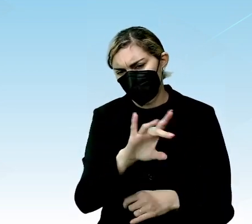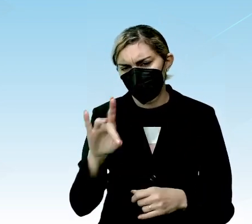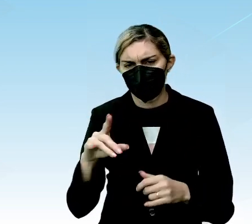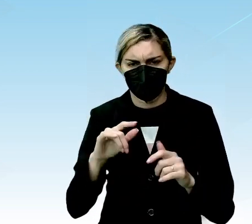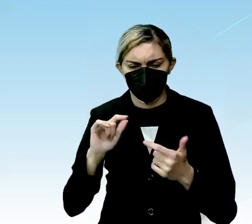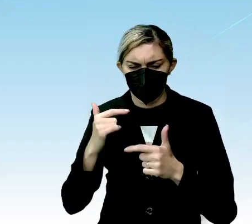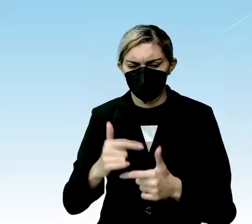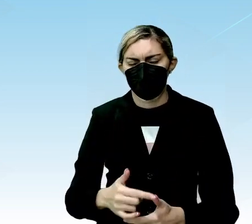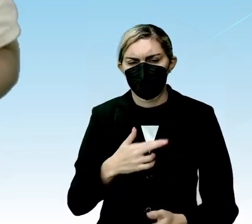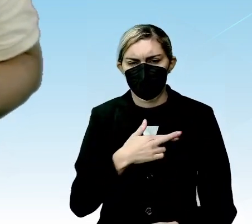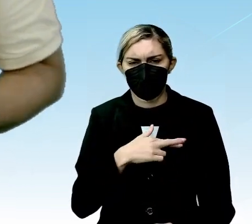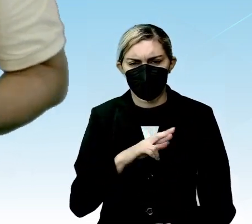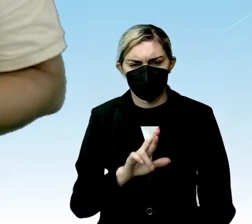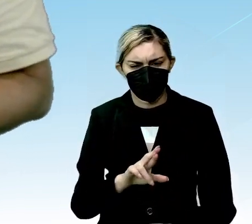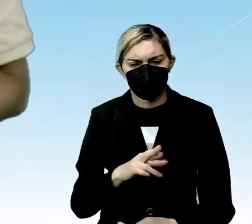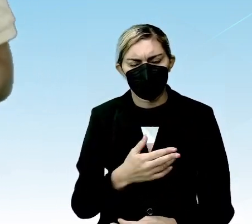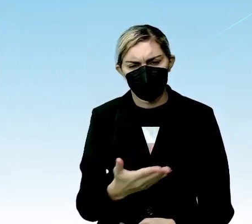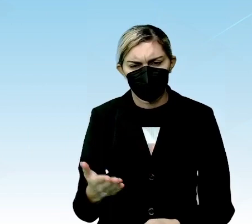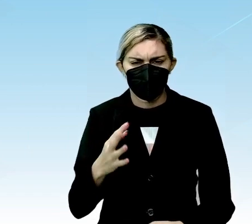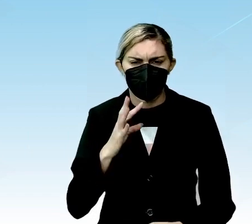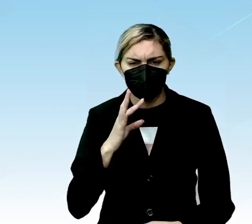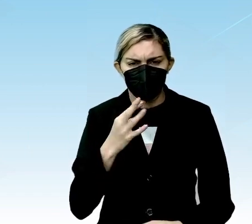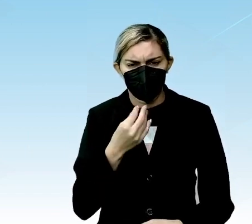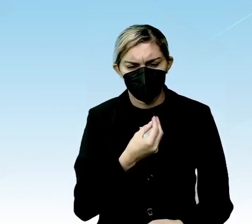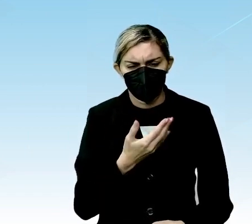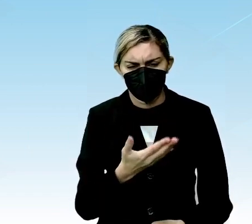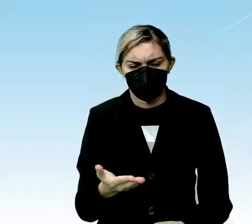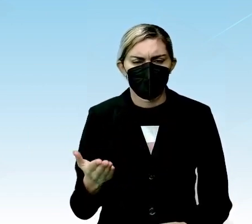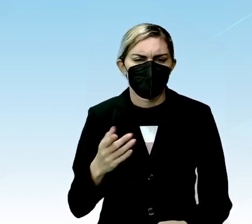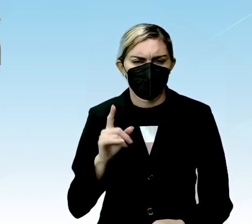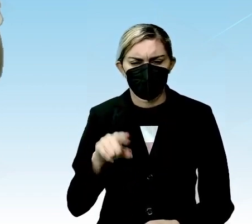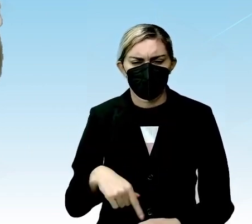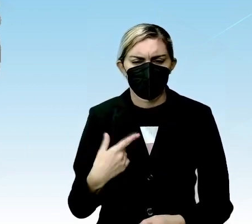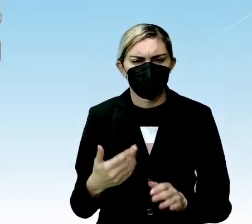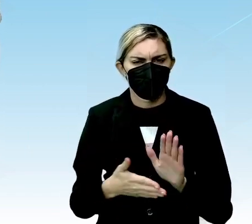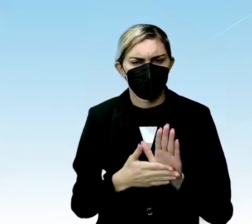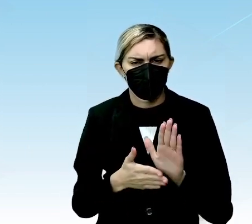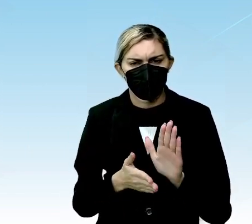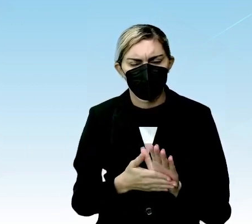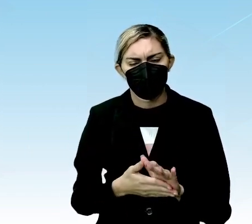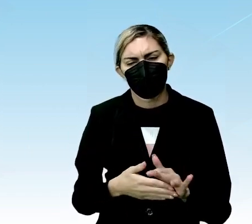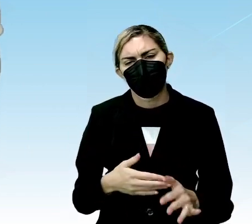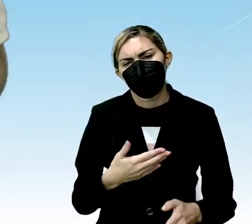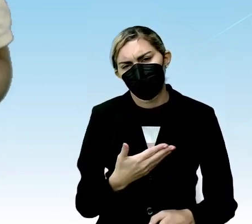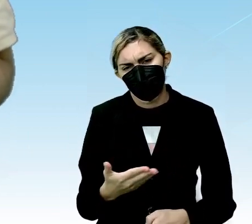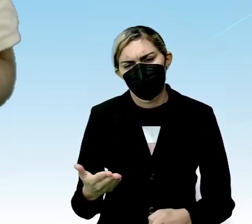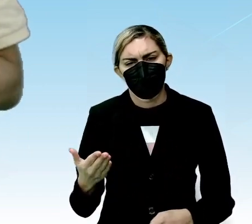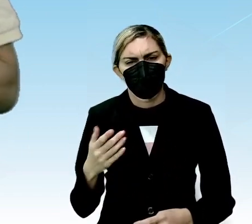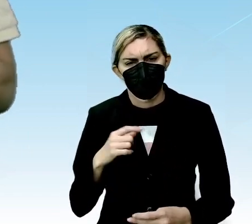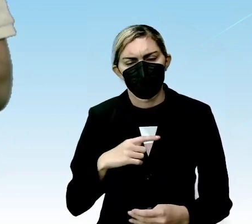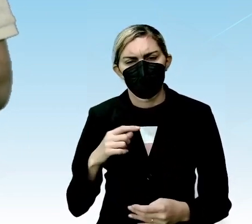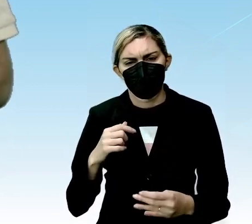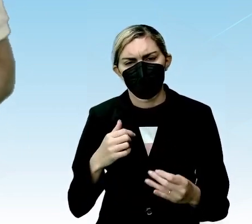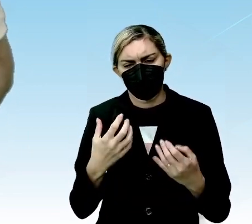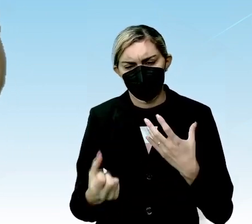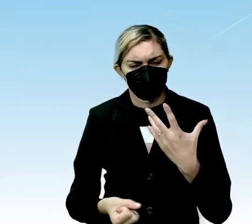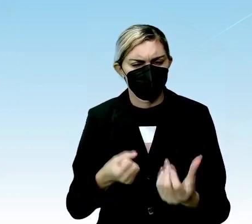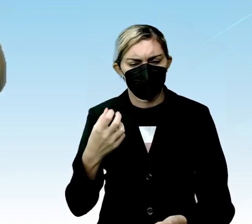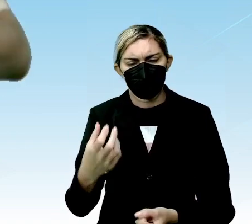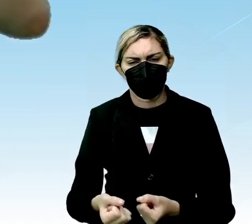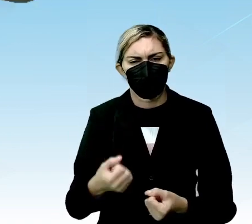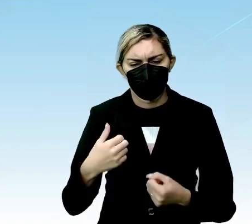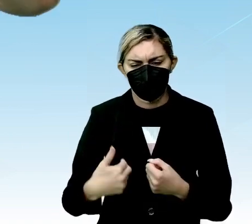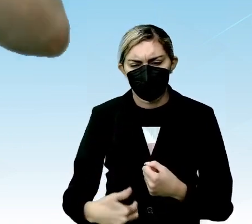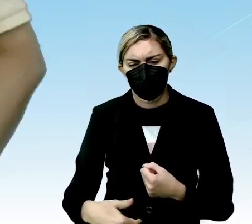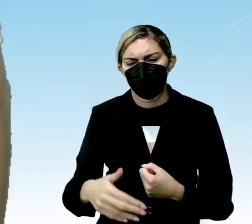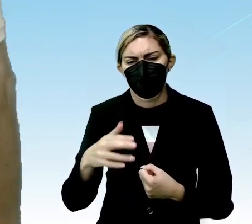tradição religiosa, e conhecer aquilo que ela se pauta, que se propõe, a questão dos adeptos, e vamos